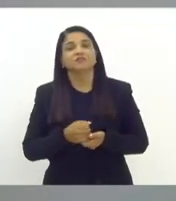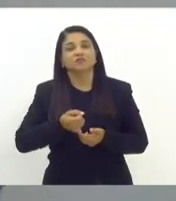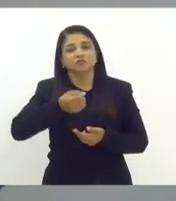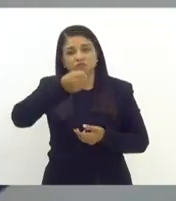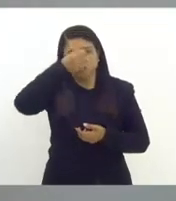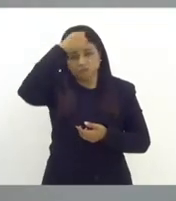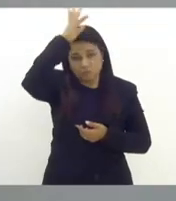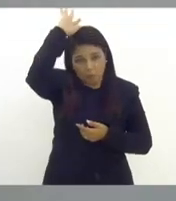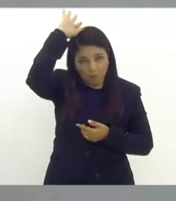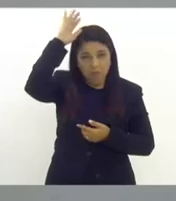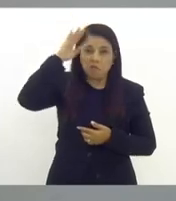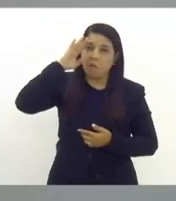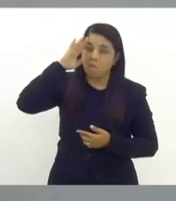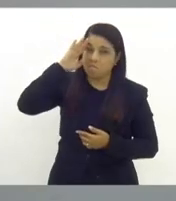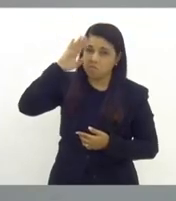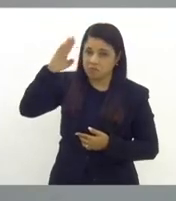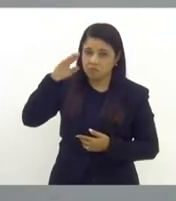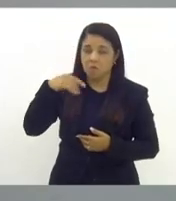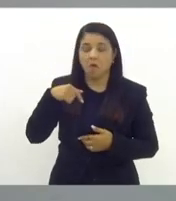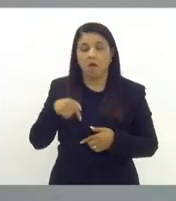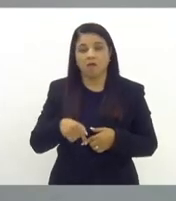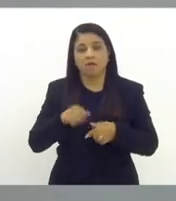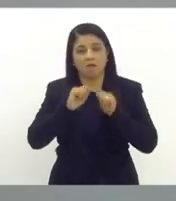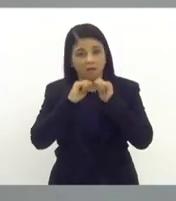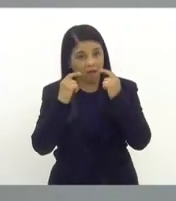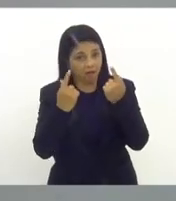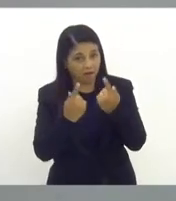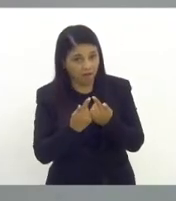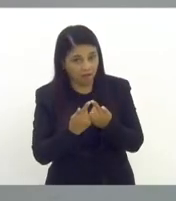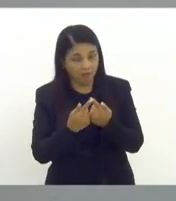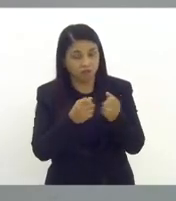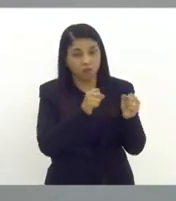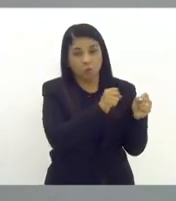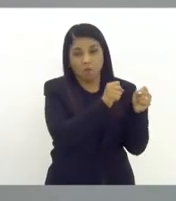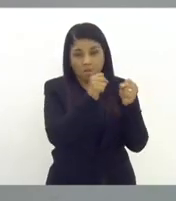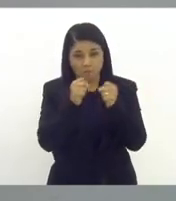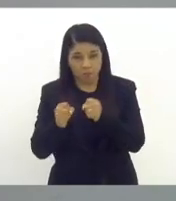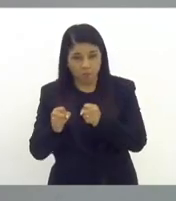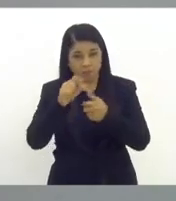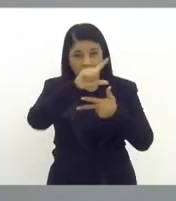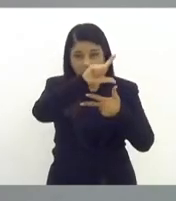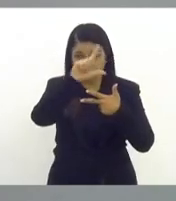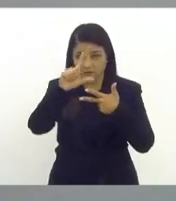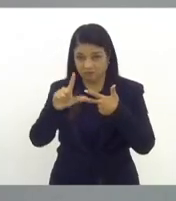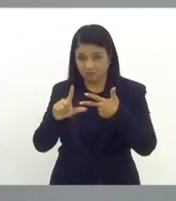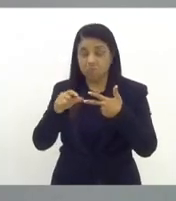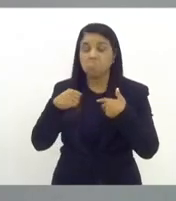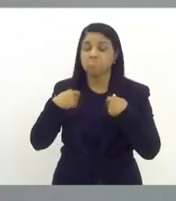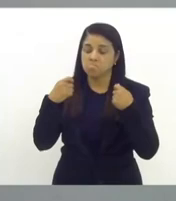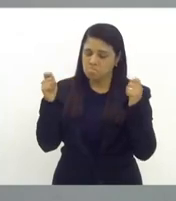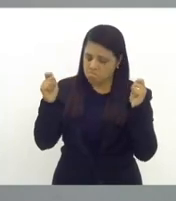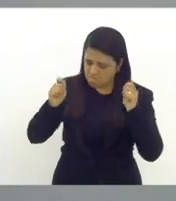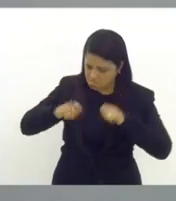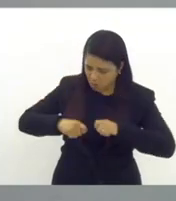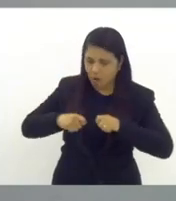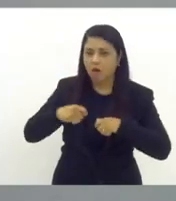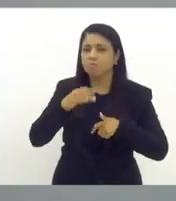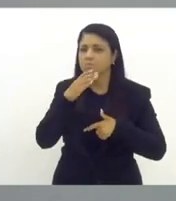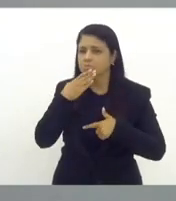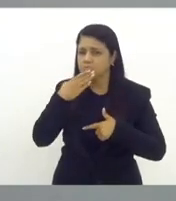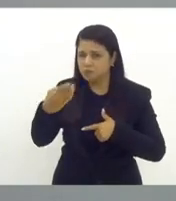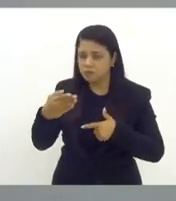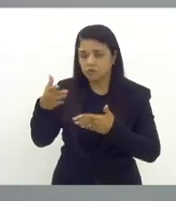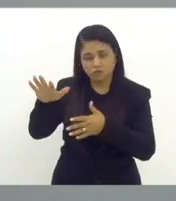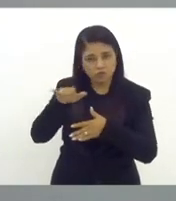bombeiros já vi que é fundamental a nossa casa por estarmos no poder leg aqui nós podemos convocar então nós iremos